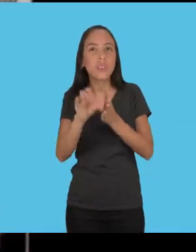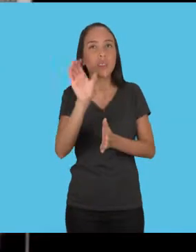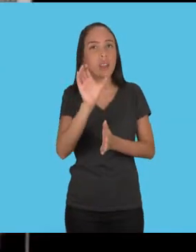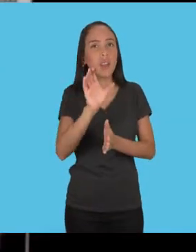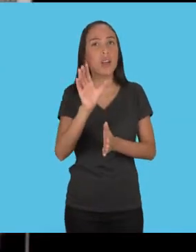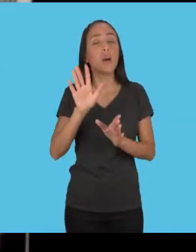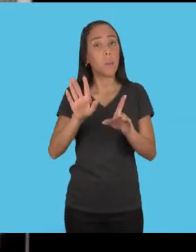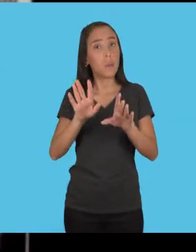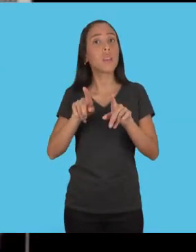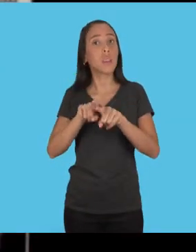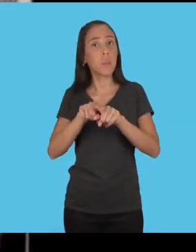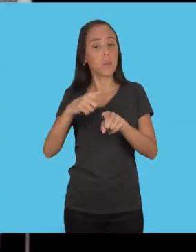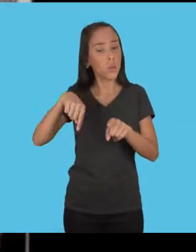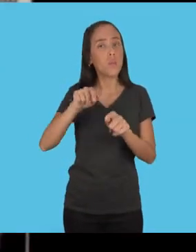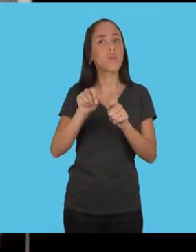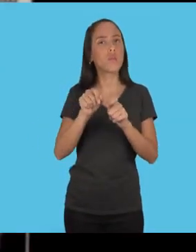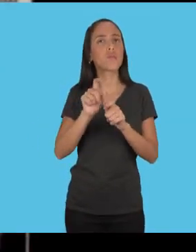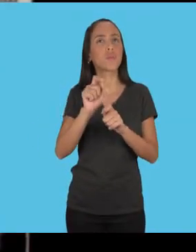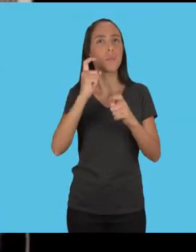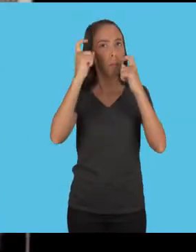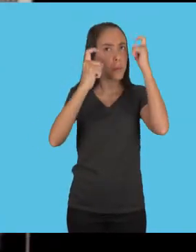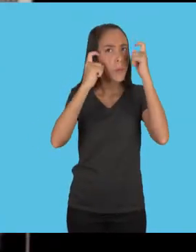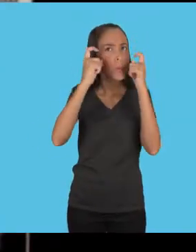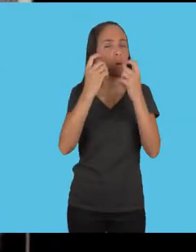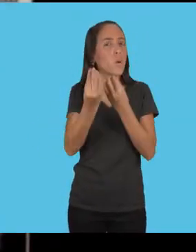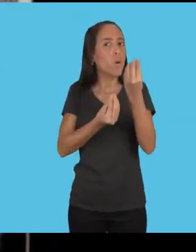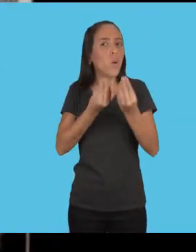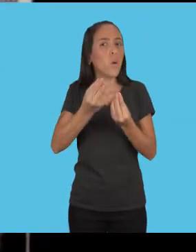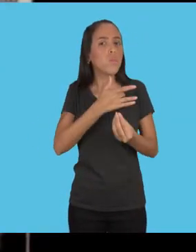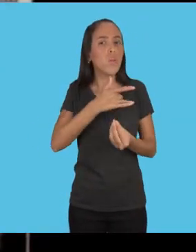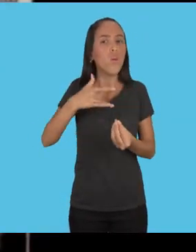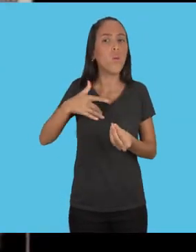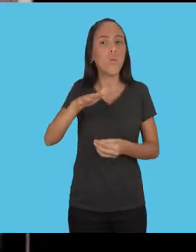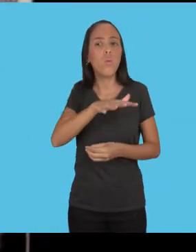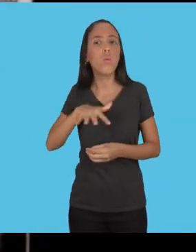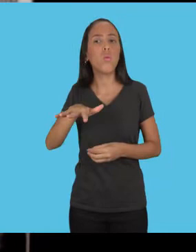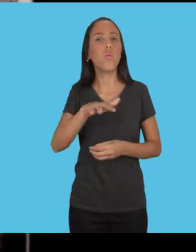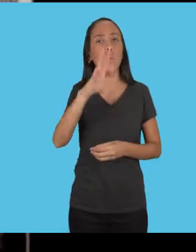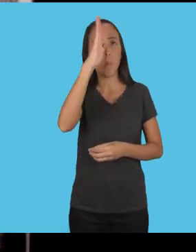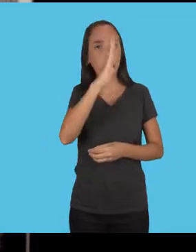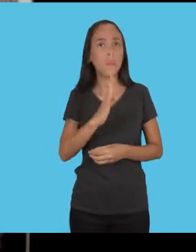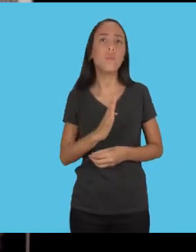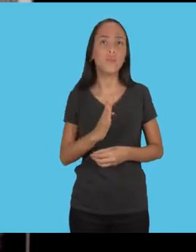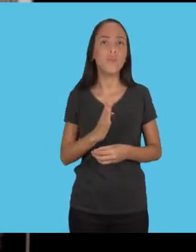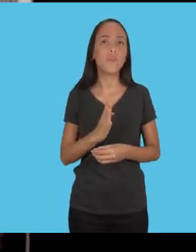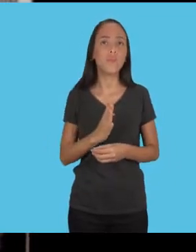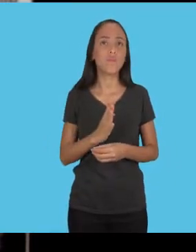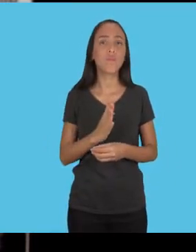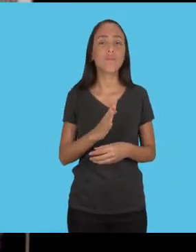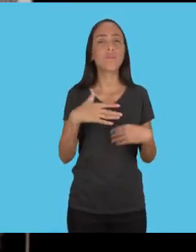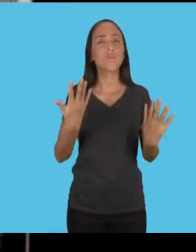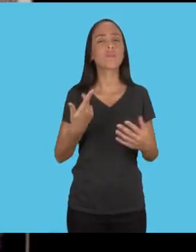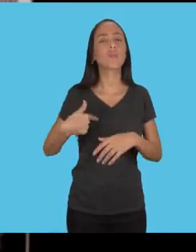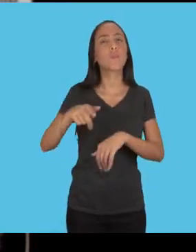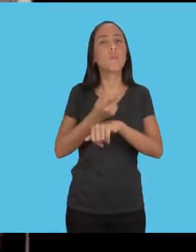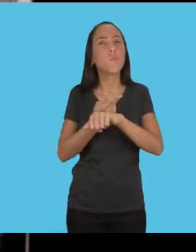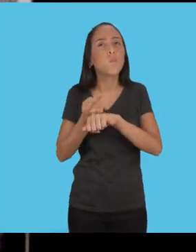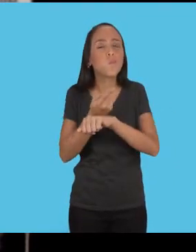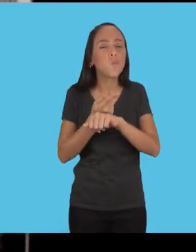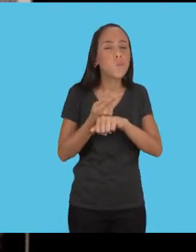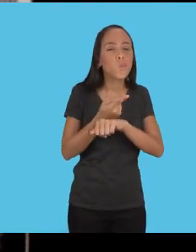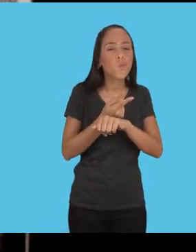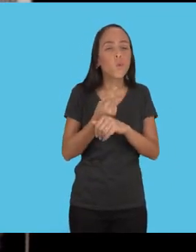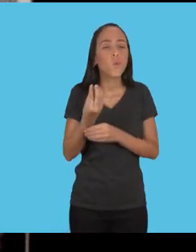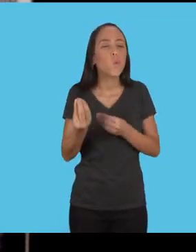muito preocupados com a situação geral sanitária do país. E procurávamos, mais ou menos, fazer uma